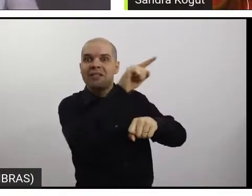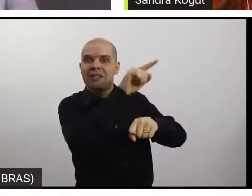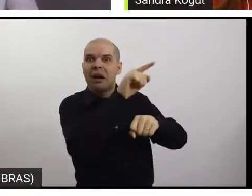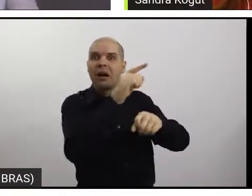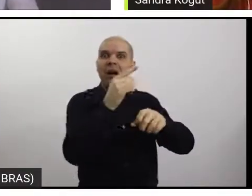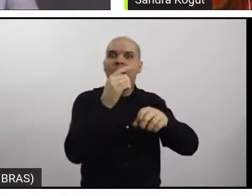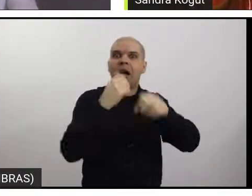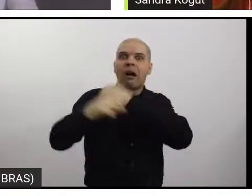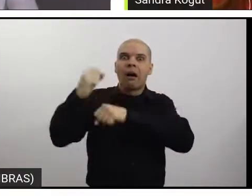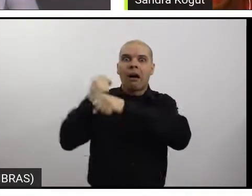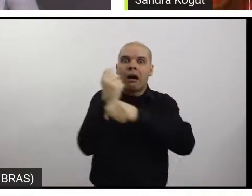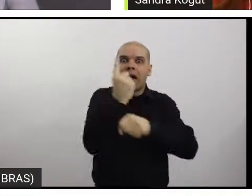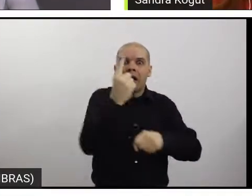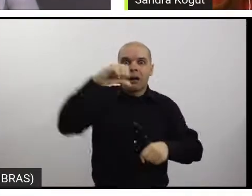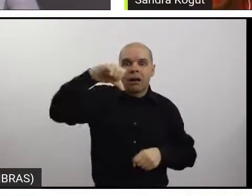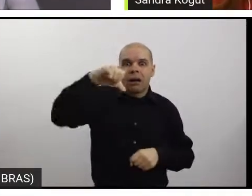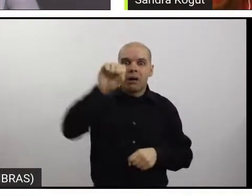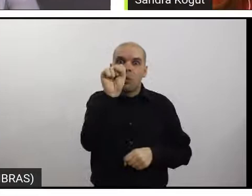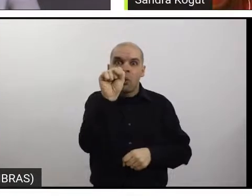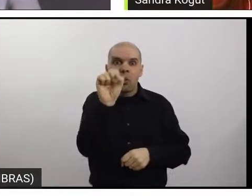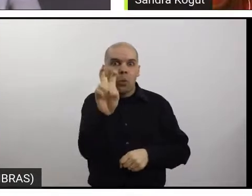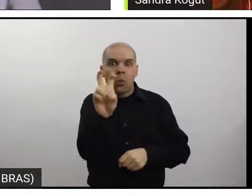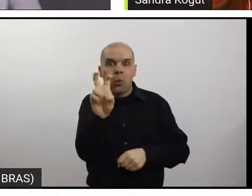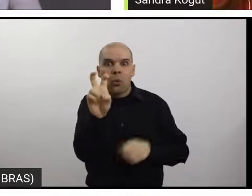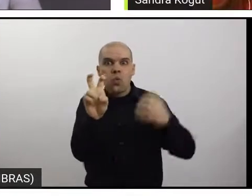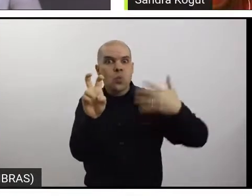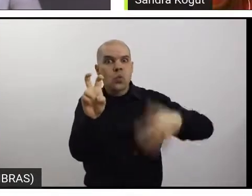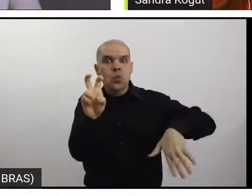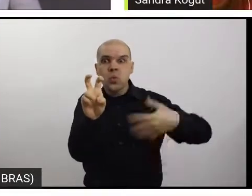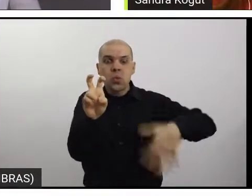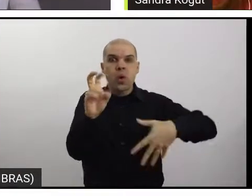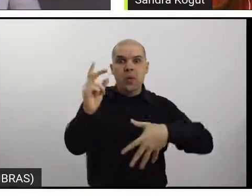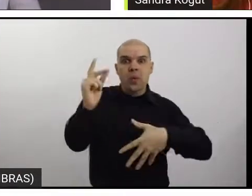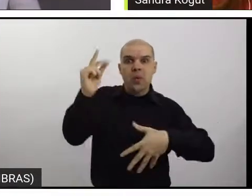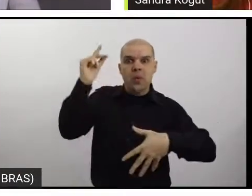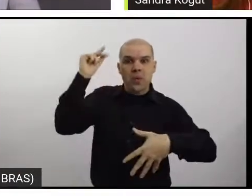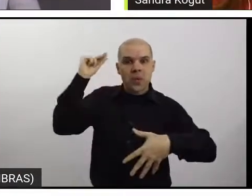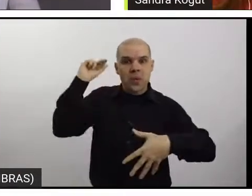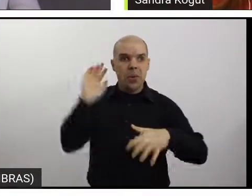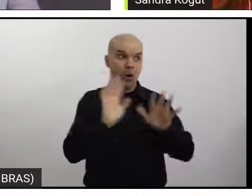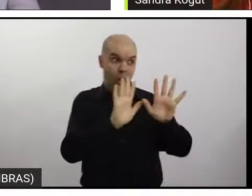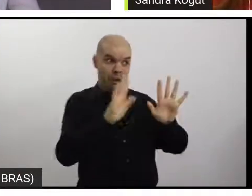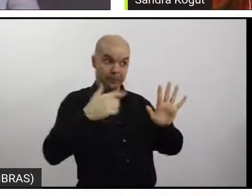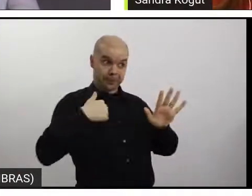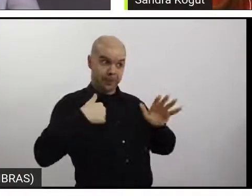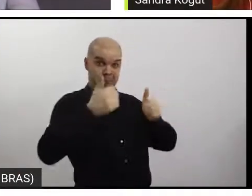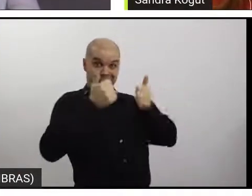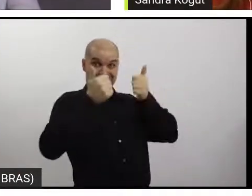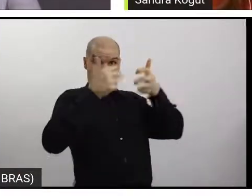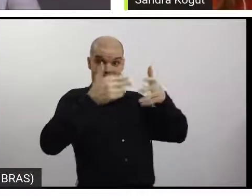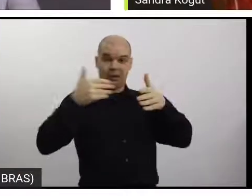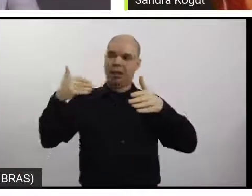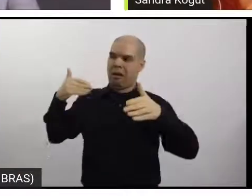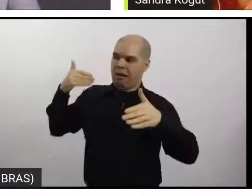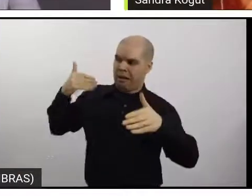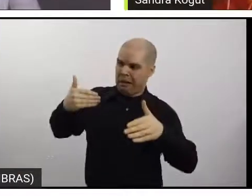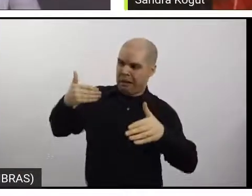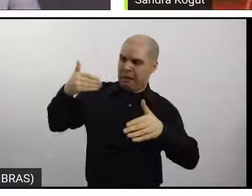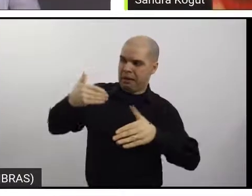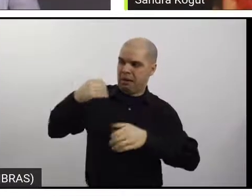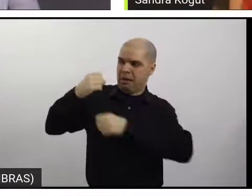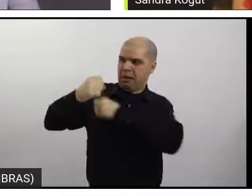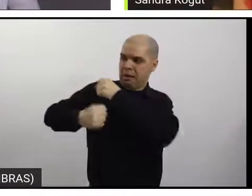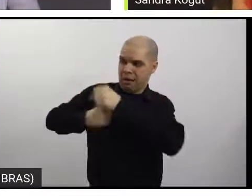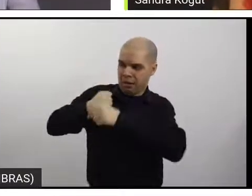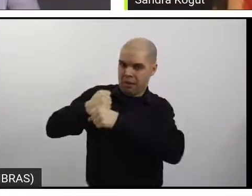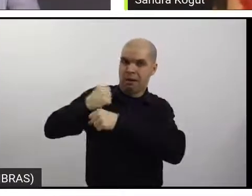né? Essa primeira. Sim. Eu pensei em a gente falar nessa ordem, assim, dessa cronologia que a gente preparou. Tá bom.